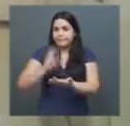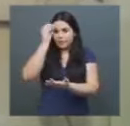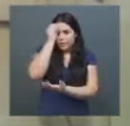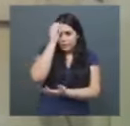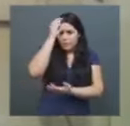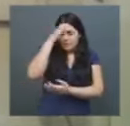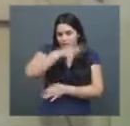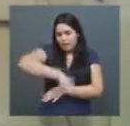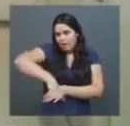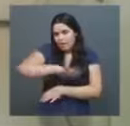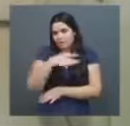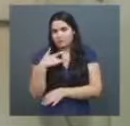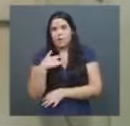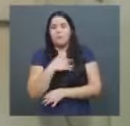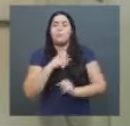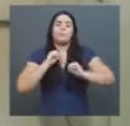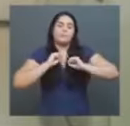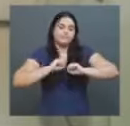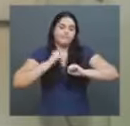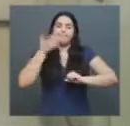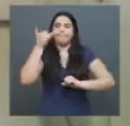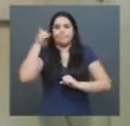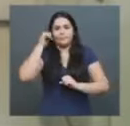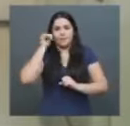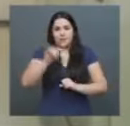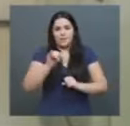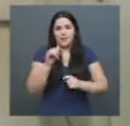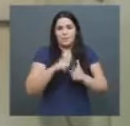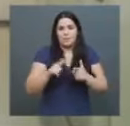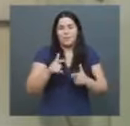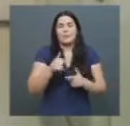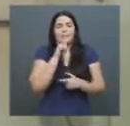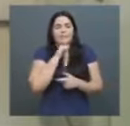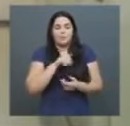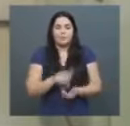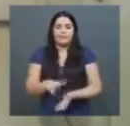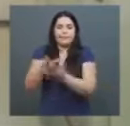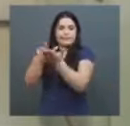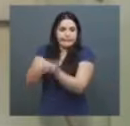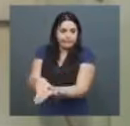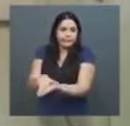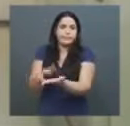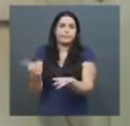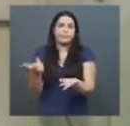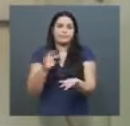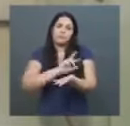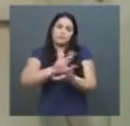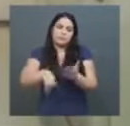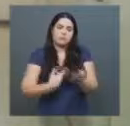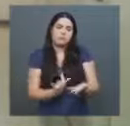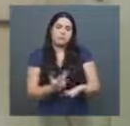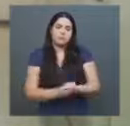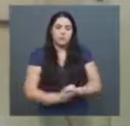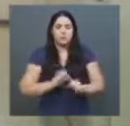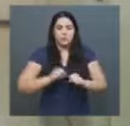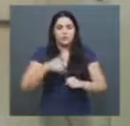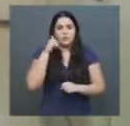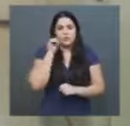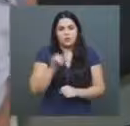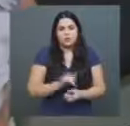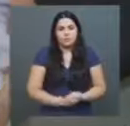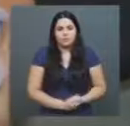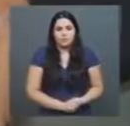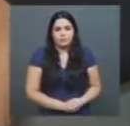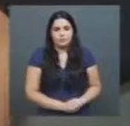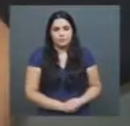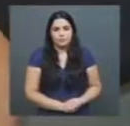gente pode evitar muitas outras coisas, por exemplo, internações, a gente pode evitar muita coisa que sobrecarrega os hospitais, por